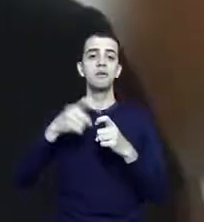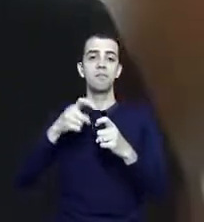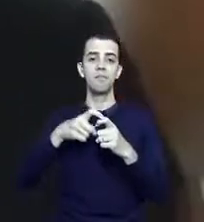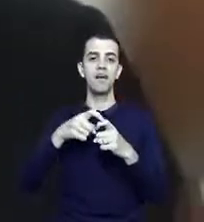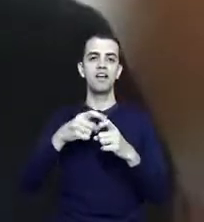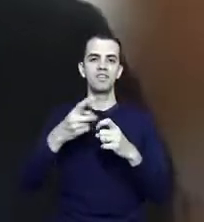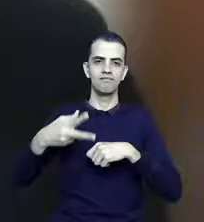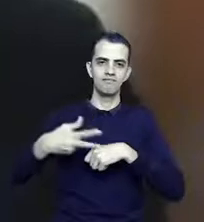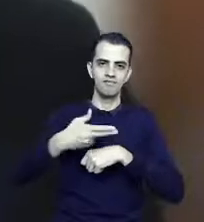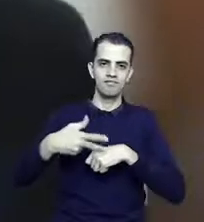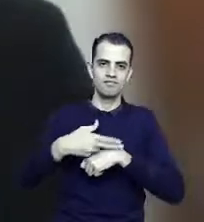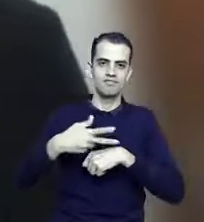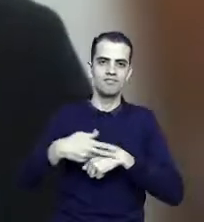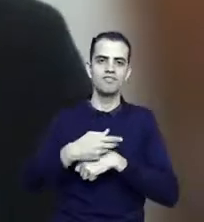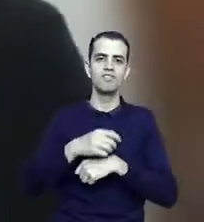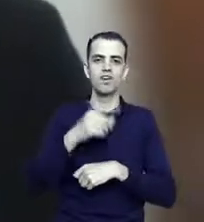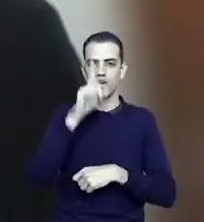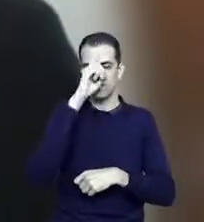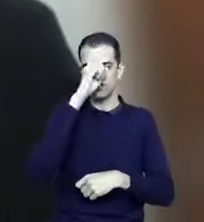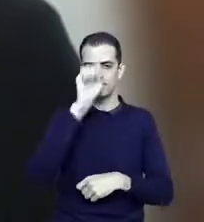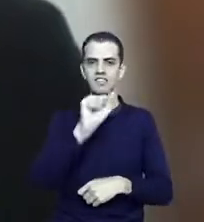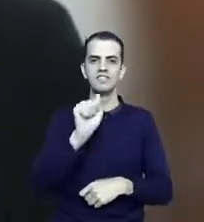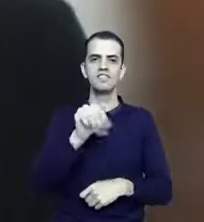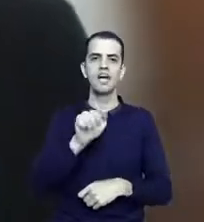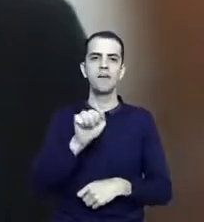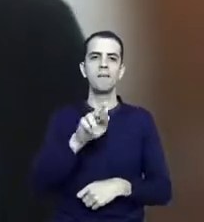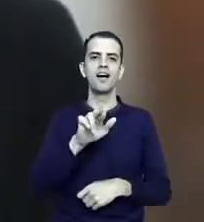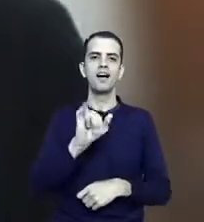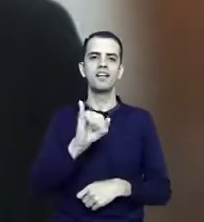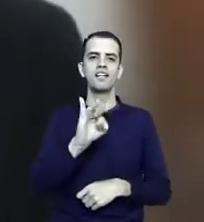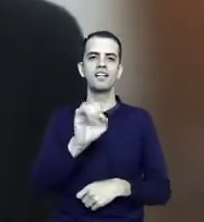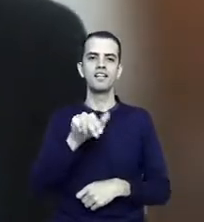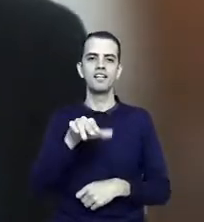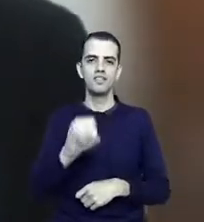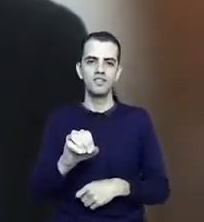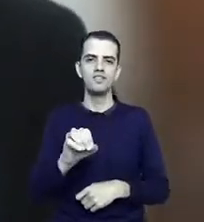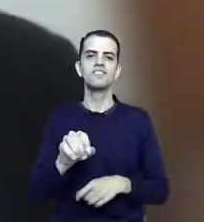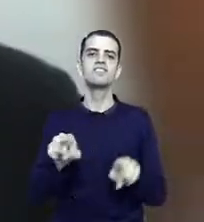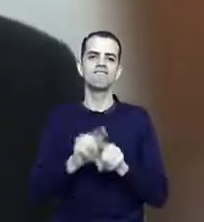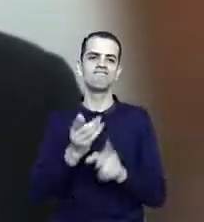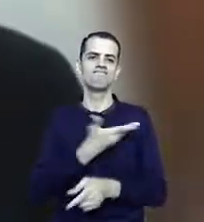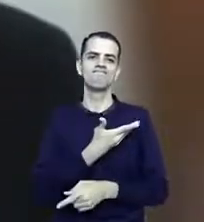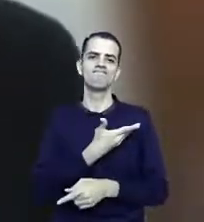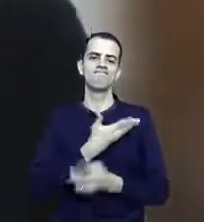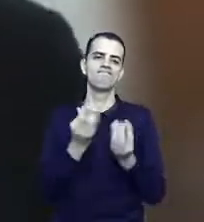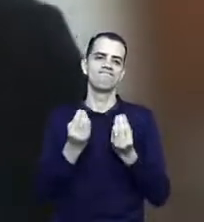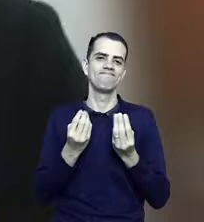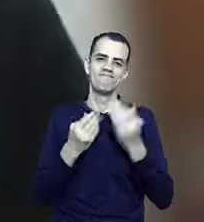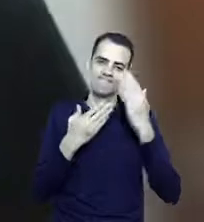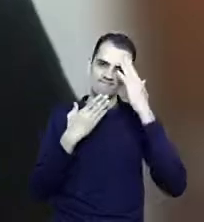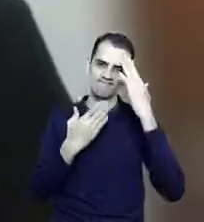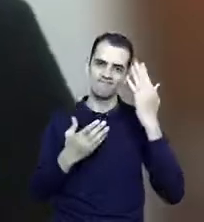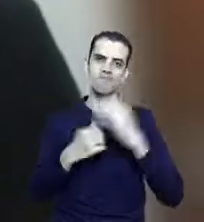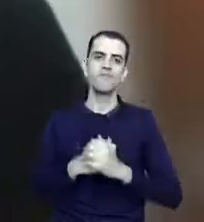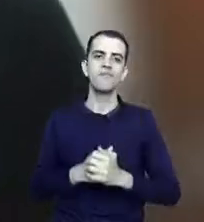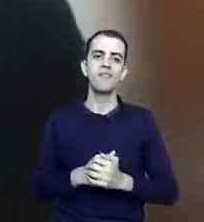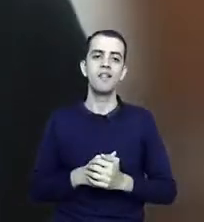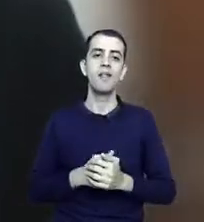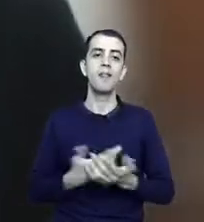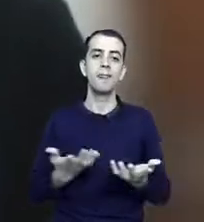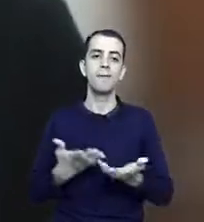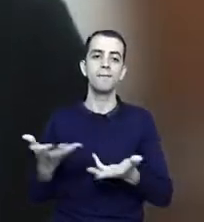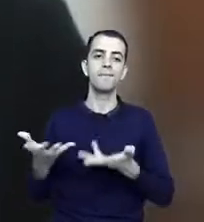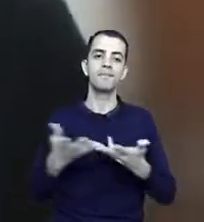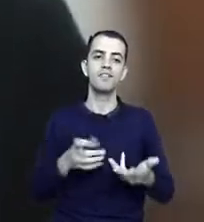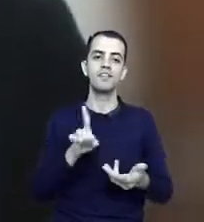Samaritano, membro da SEC, nosso grande amigo também. Vou convidar o Dr. Diego, então, para apresentar aí a mesa. E, enquanto